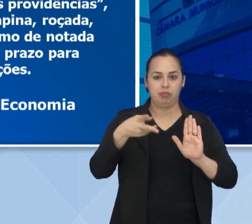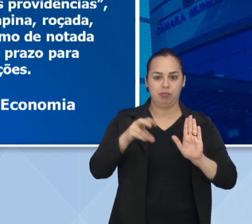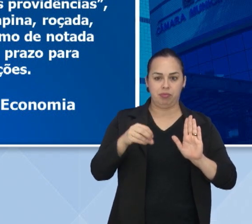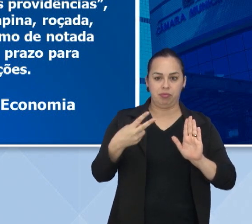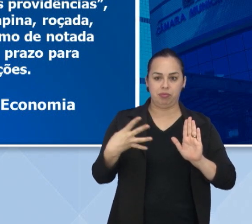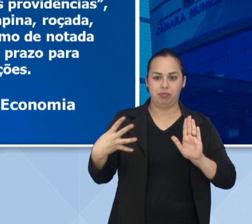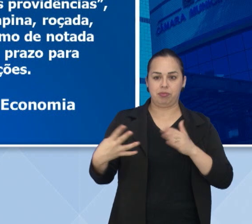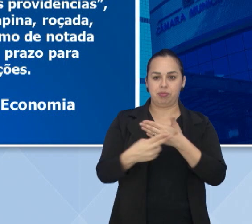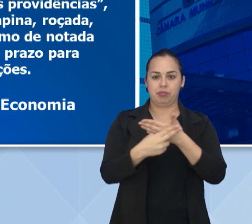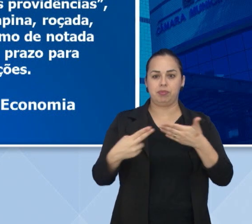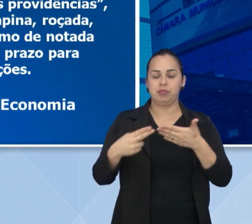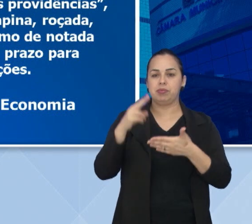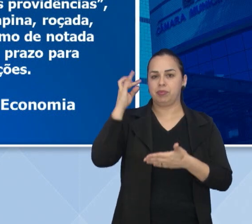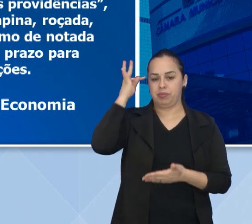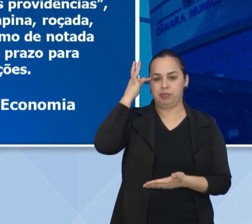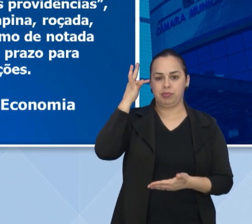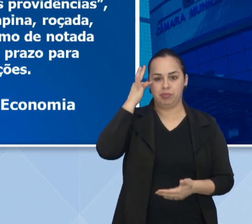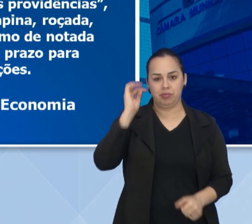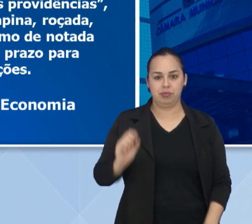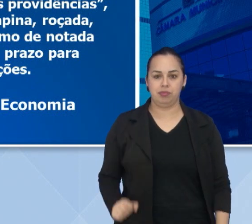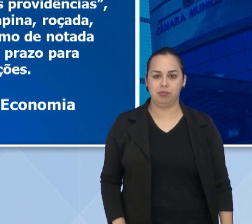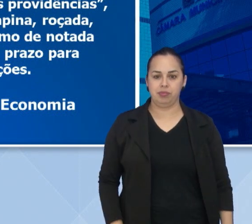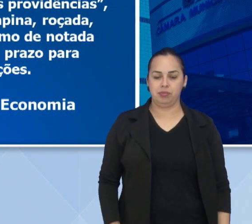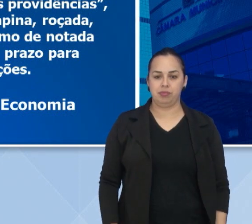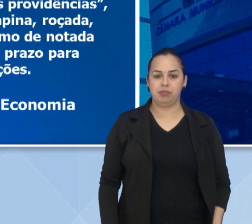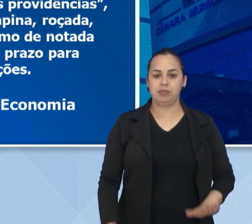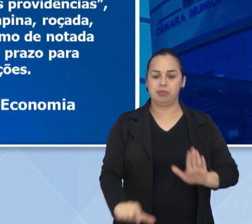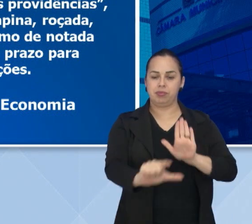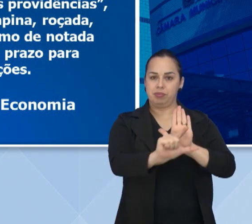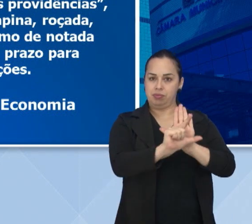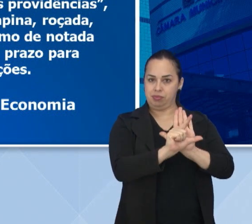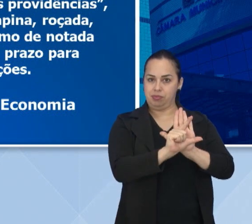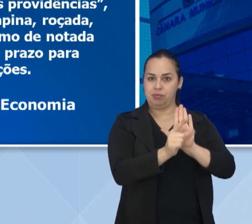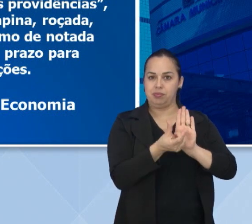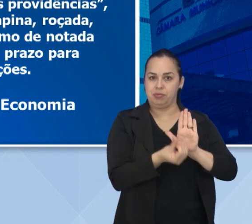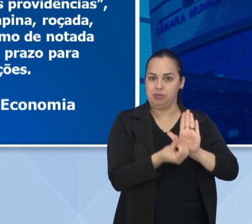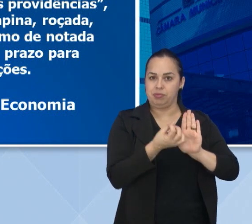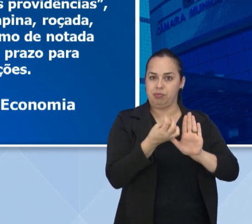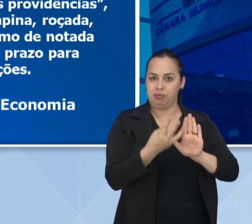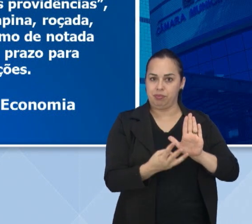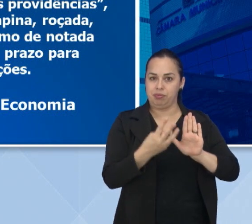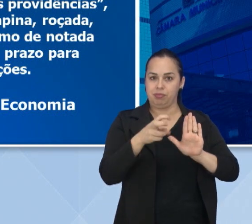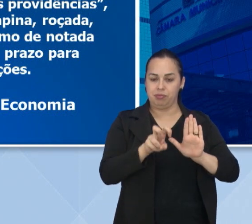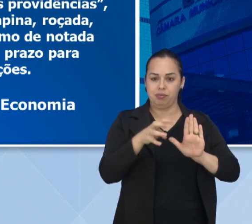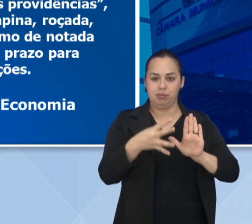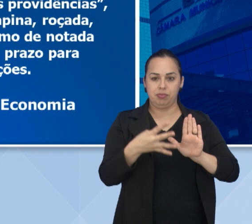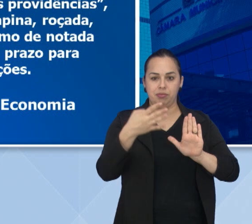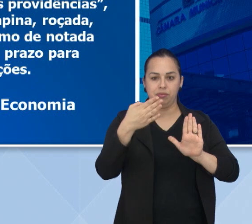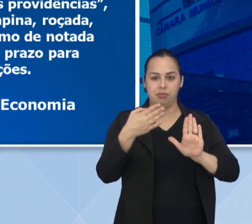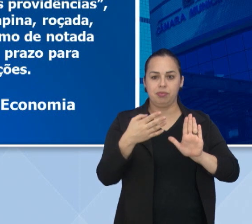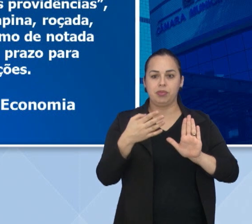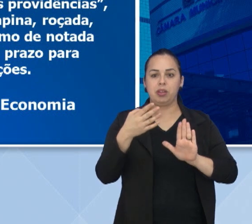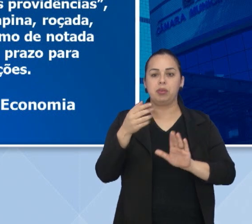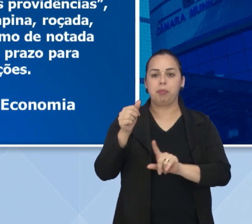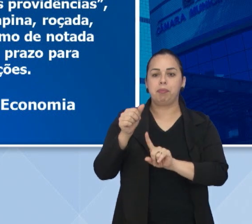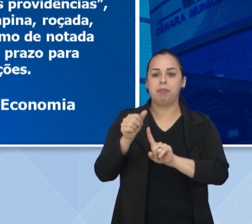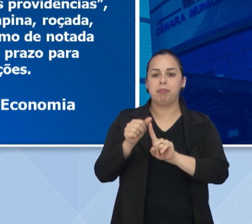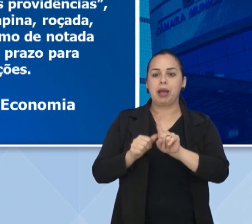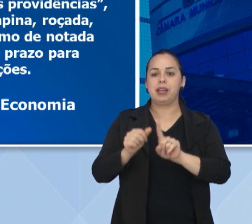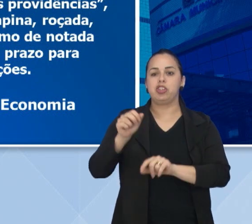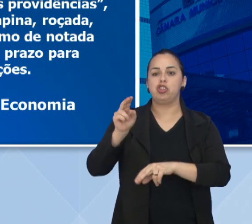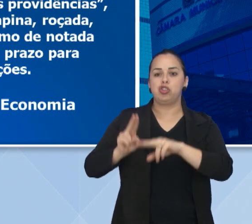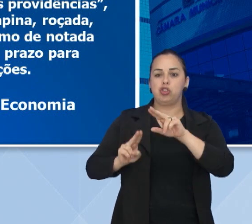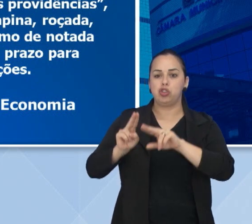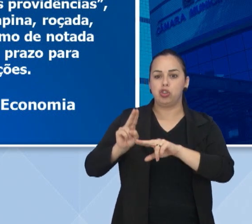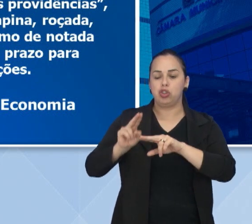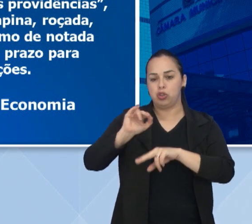165/2024, autoria vereador Tomás Henrique. Altera a lei 6554 de 10 de julho de